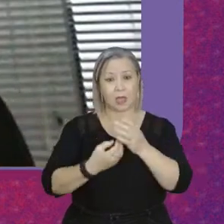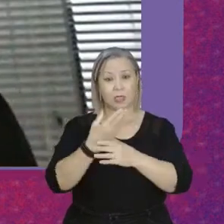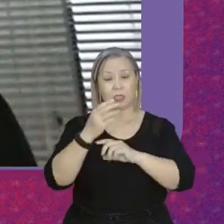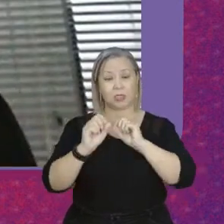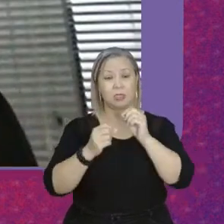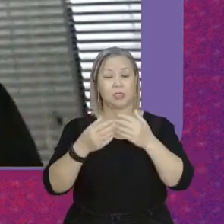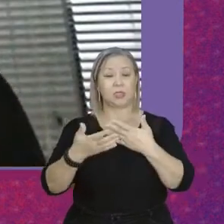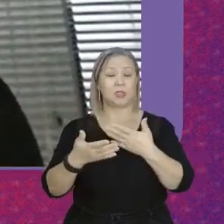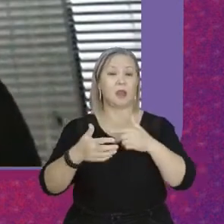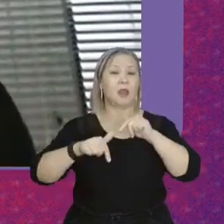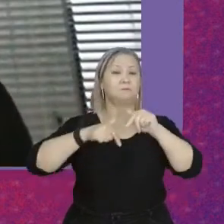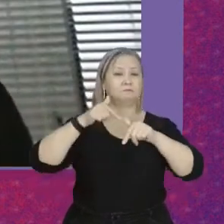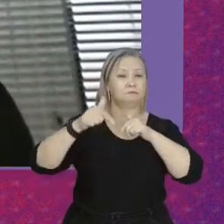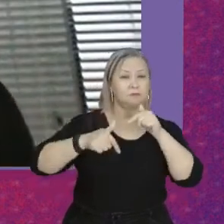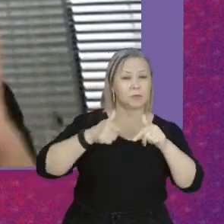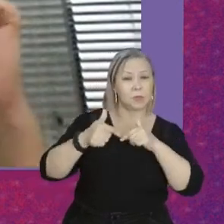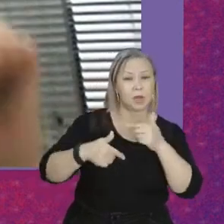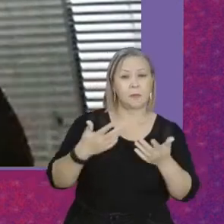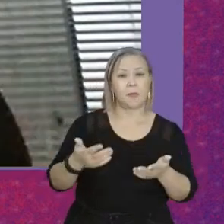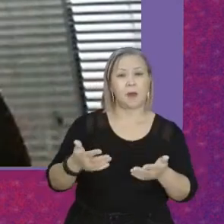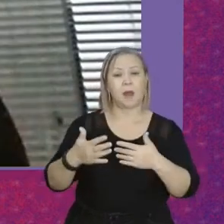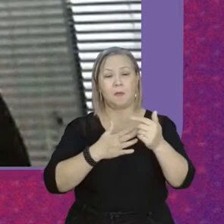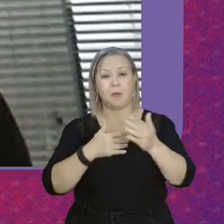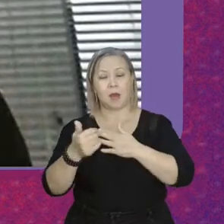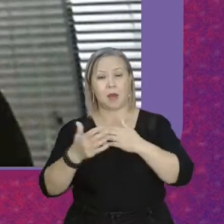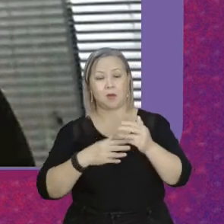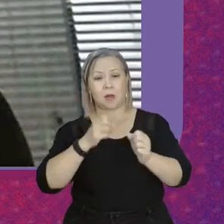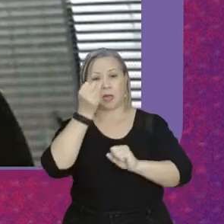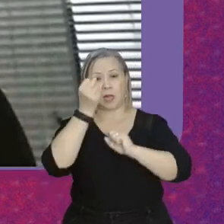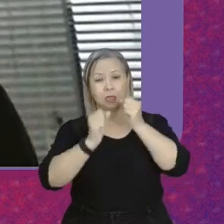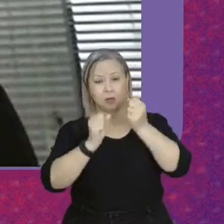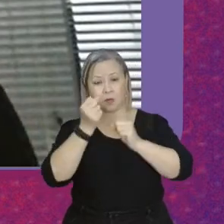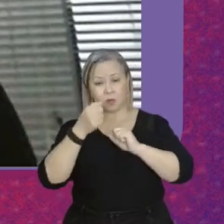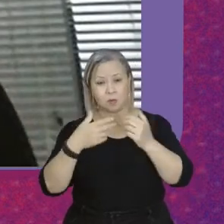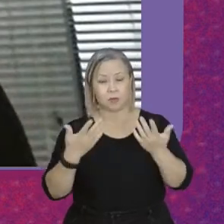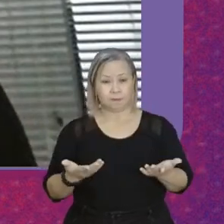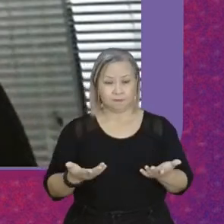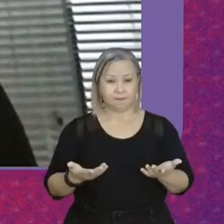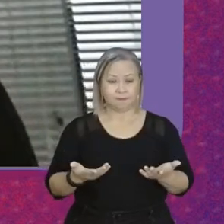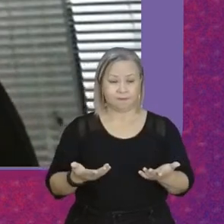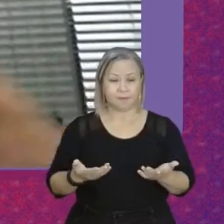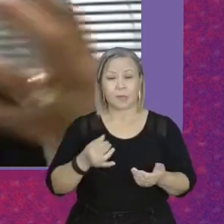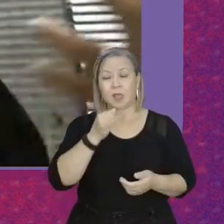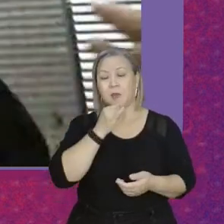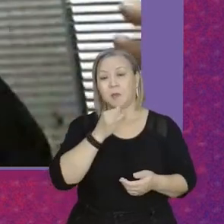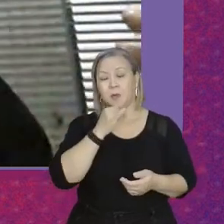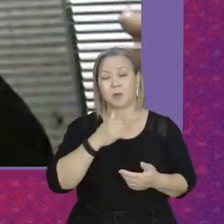obra qualificada para atuar nas indústrias e nas fábricas, por exemplo,